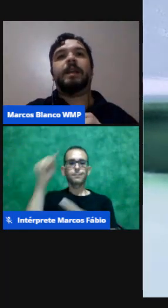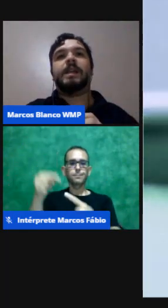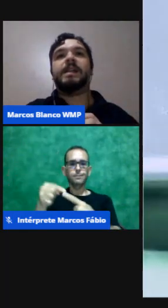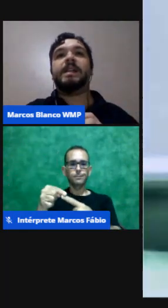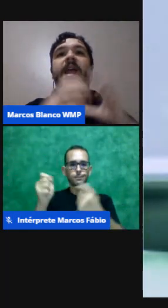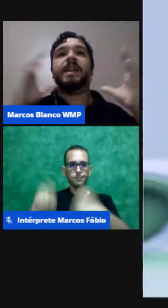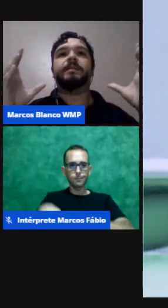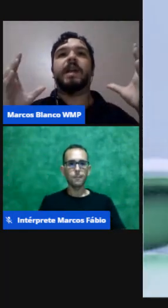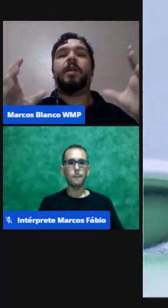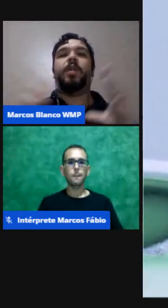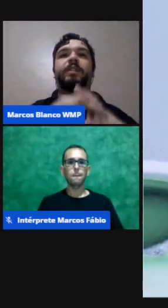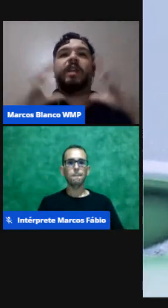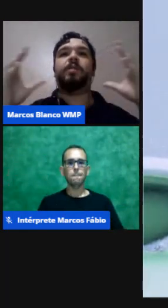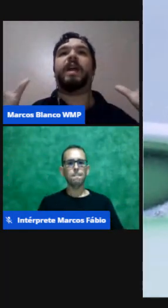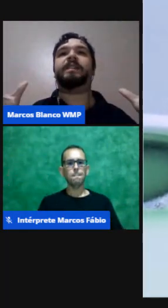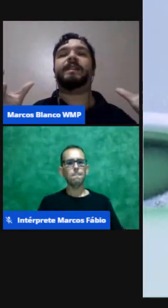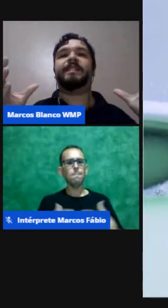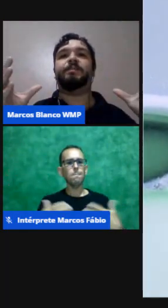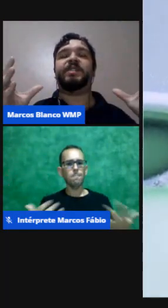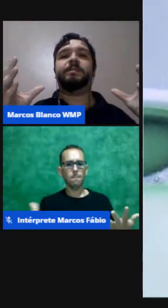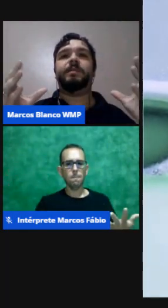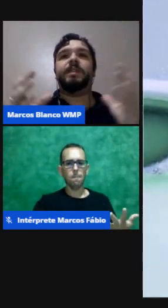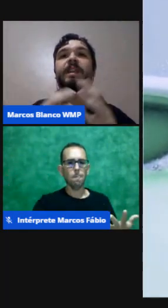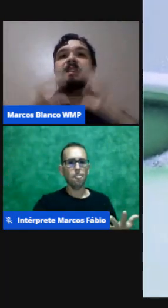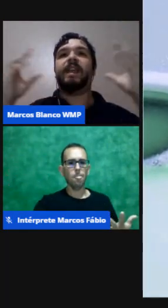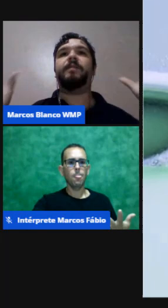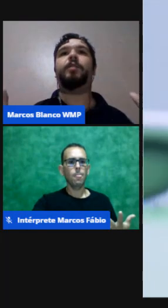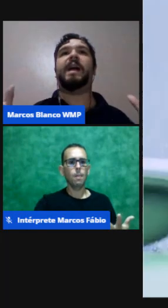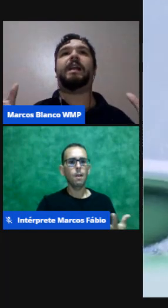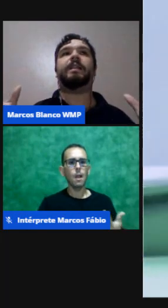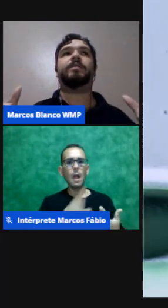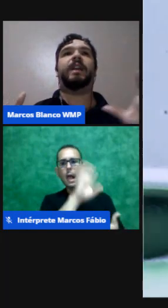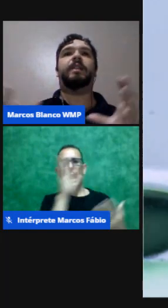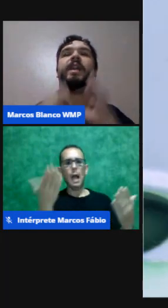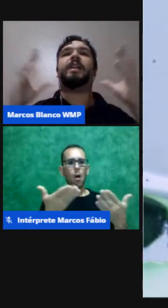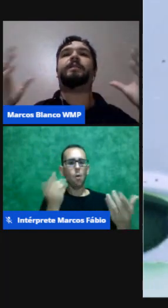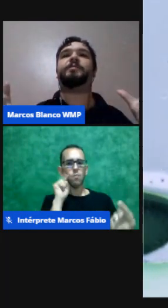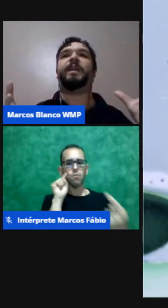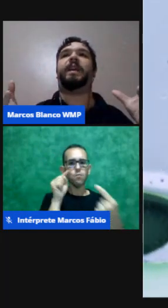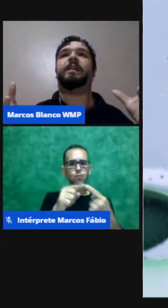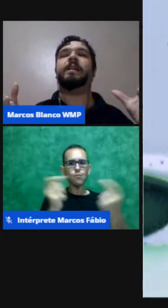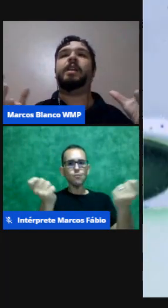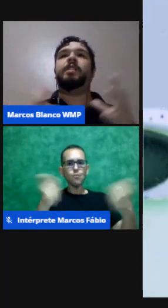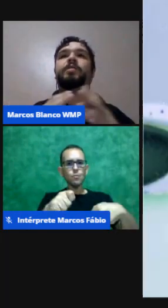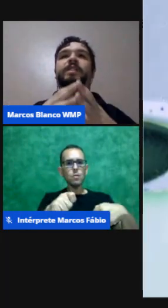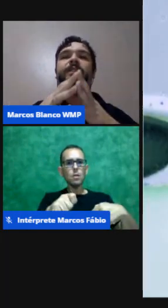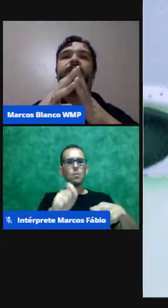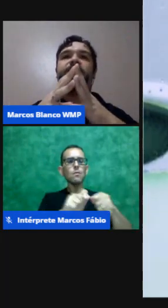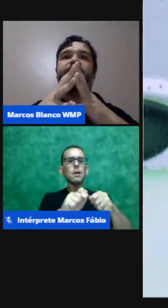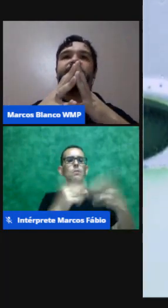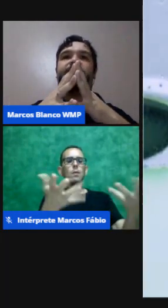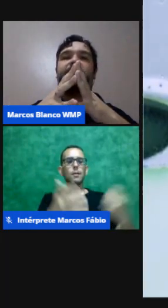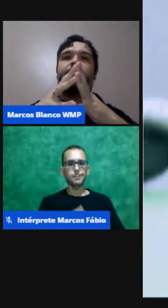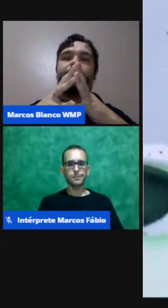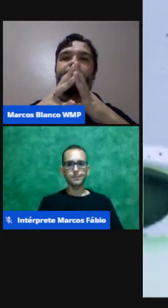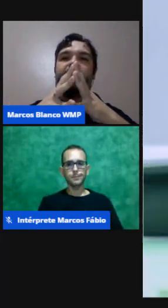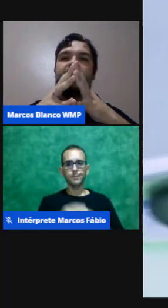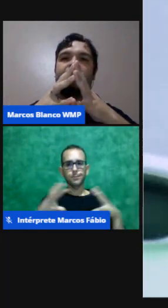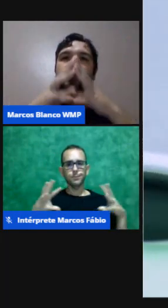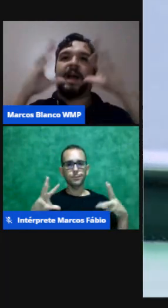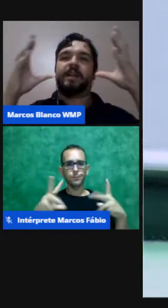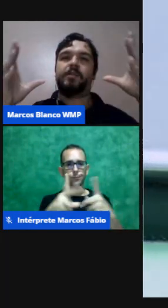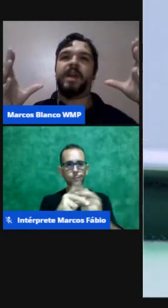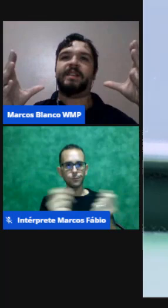tá? E aí? Agora eu tenho um Aedes aegypti que tem a Wolbachia dentro dele. O que ela faz para ele? Toda vez que você